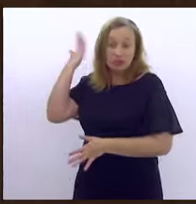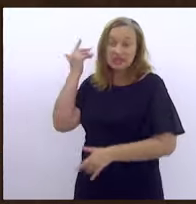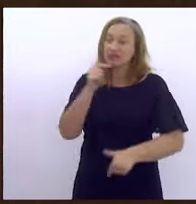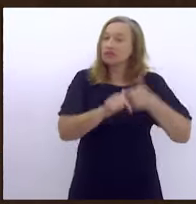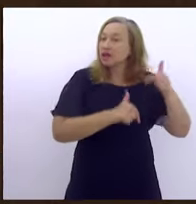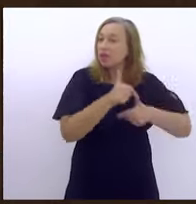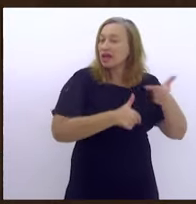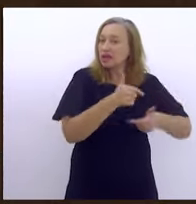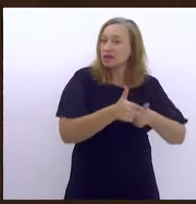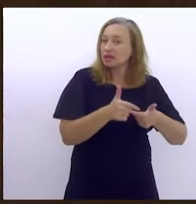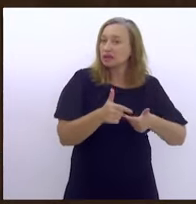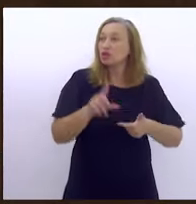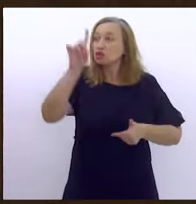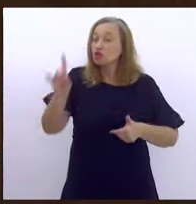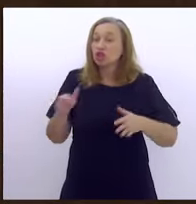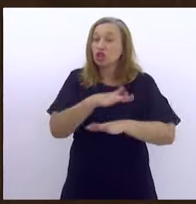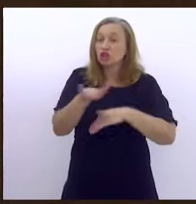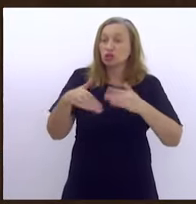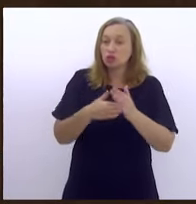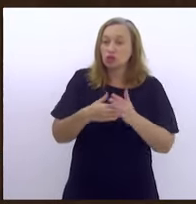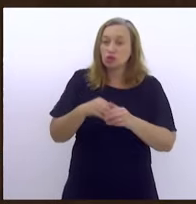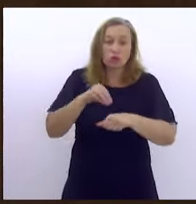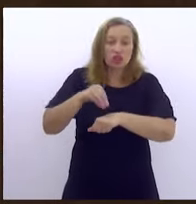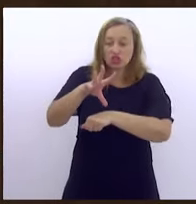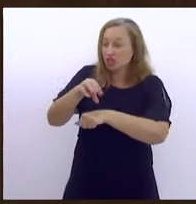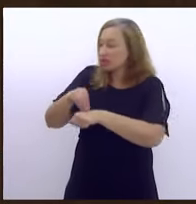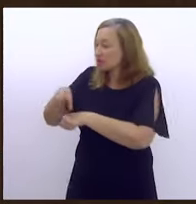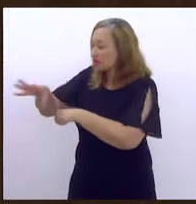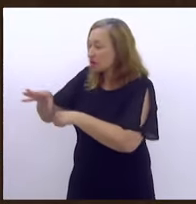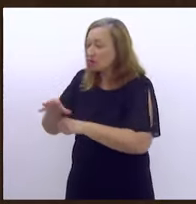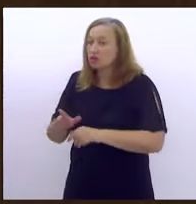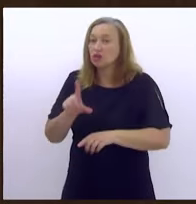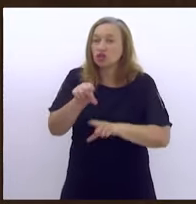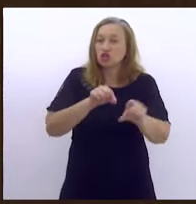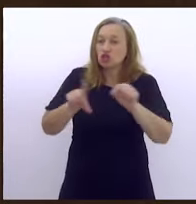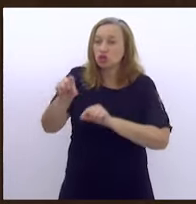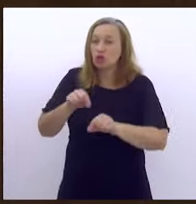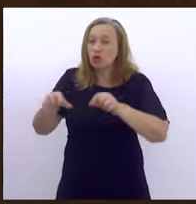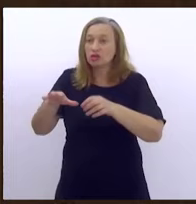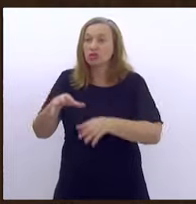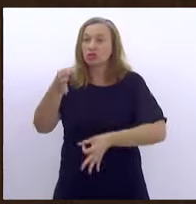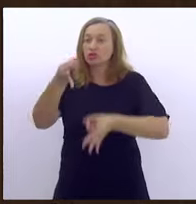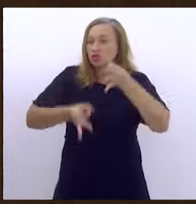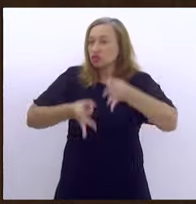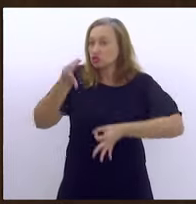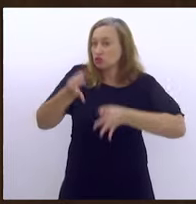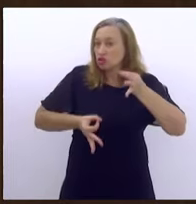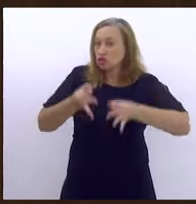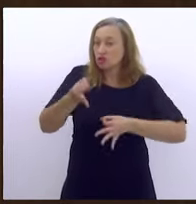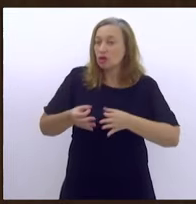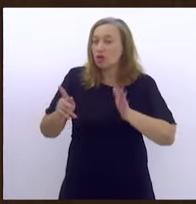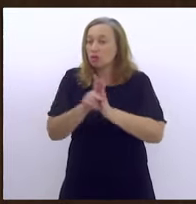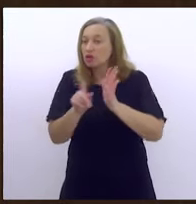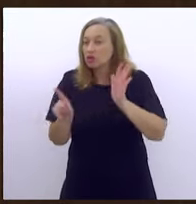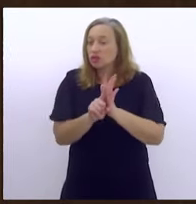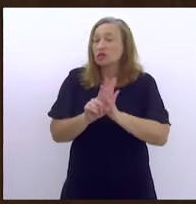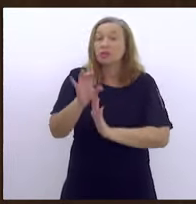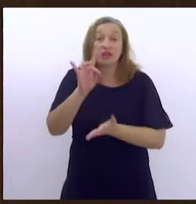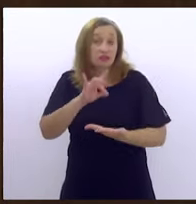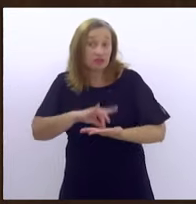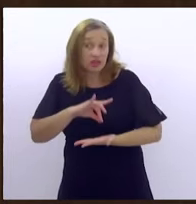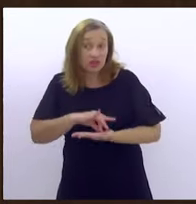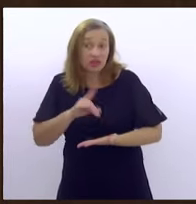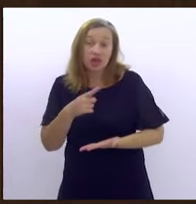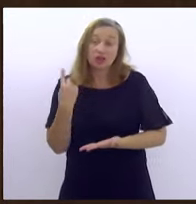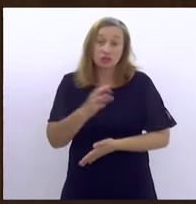garantir o direito de todo mundo, com as indicações, com a decisão do tribunal, com os projetos de lei, para que realmente a